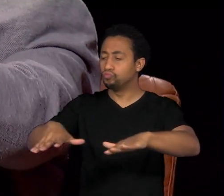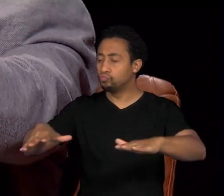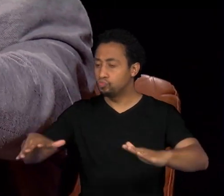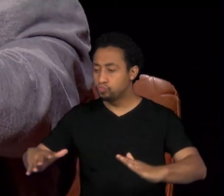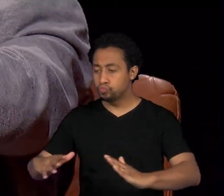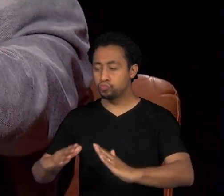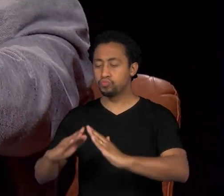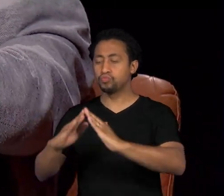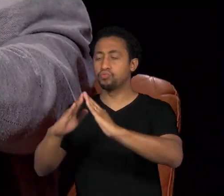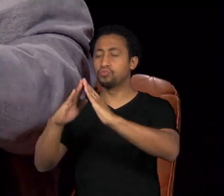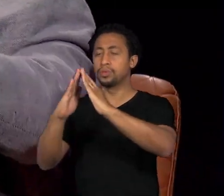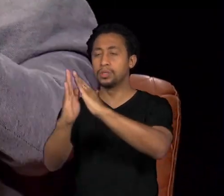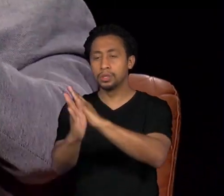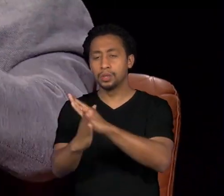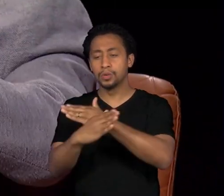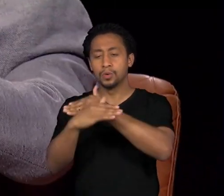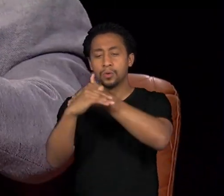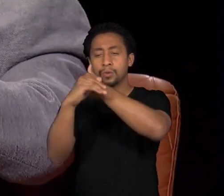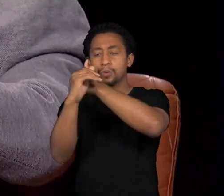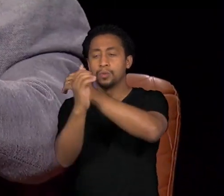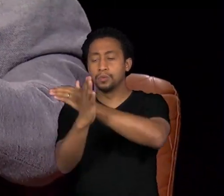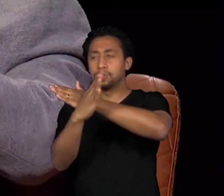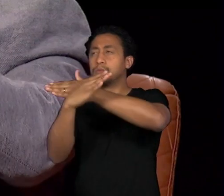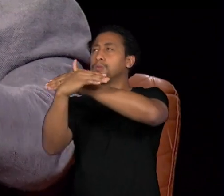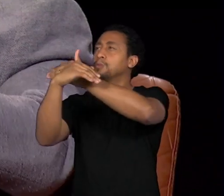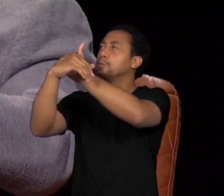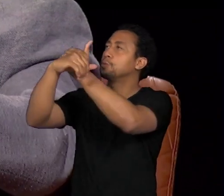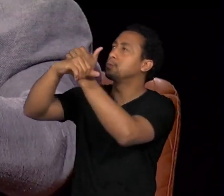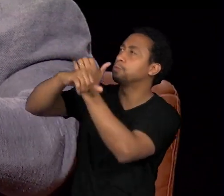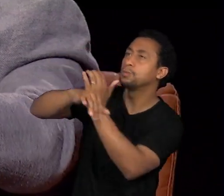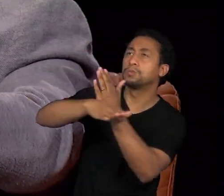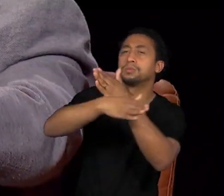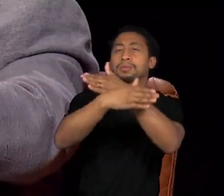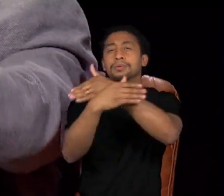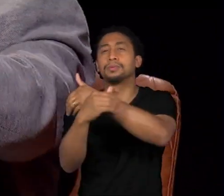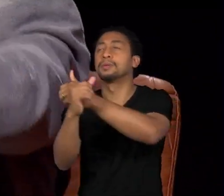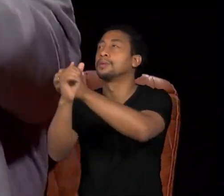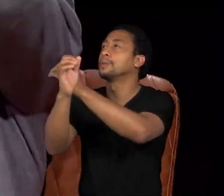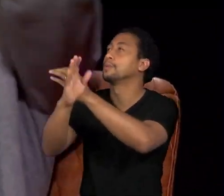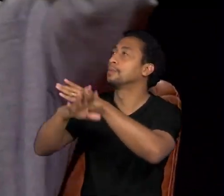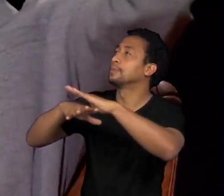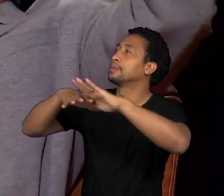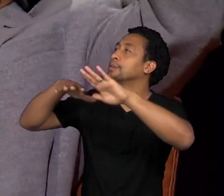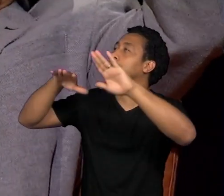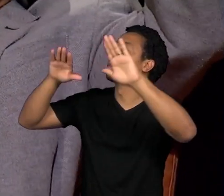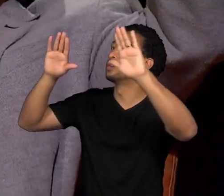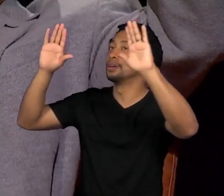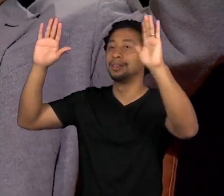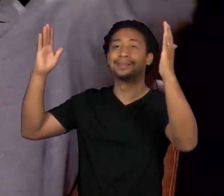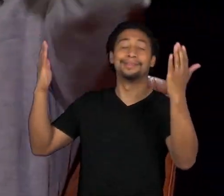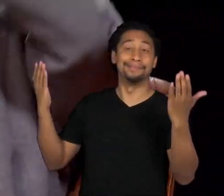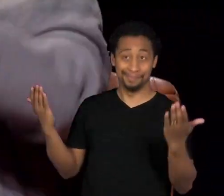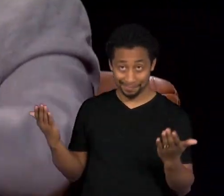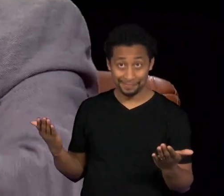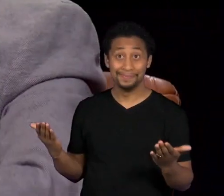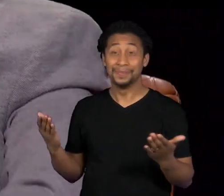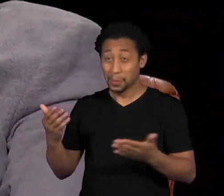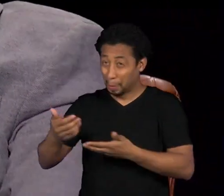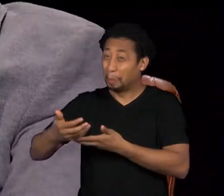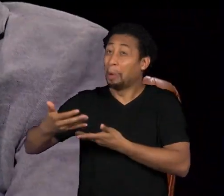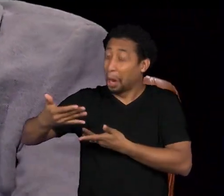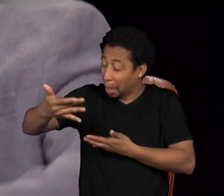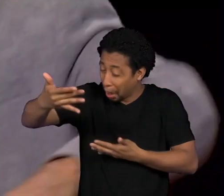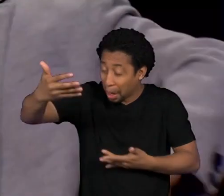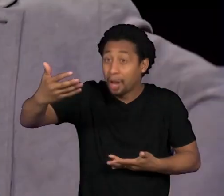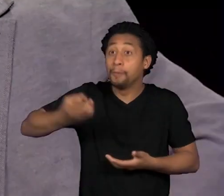com as as como pássaro como um pássaro sem asa ele subia com as mãos aí tô me esquecendo mas era um poem